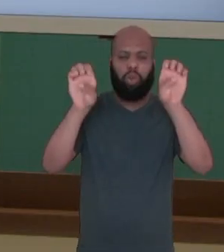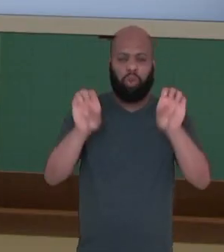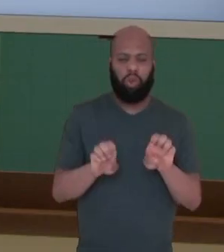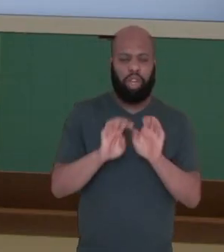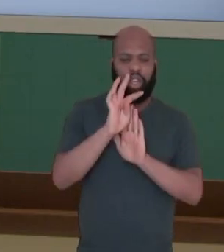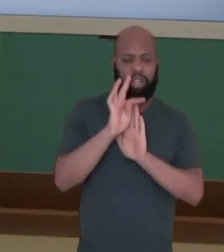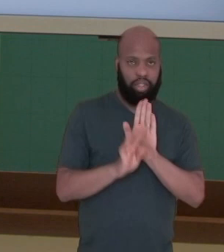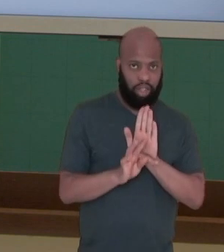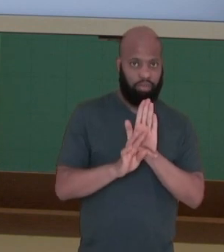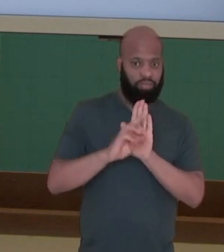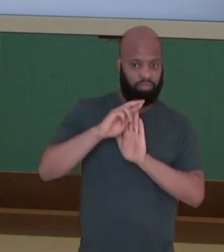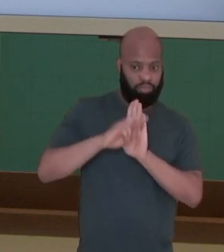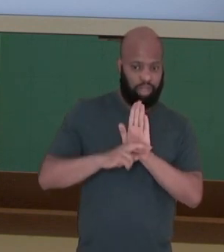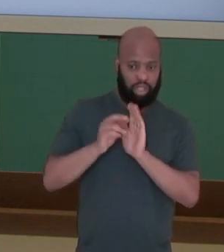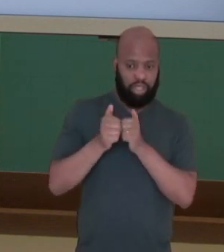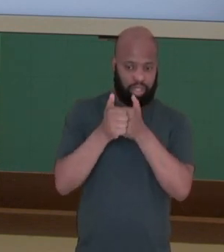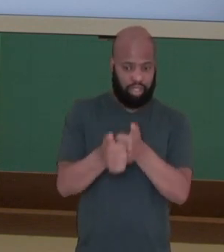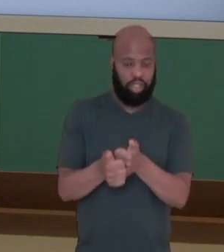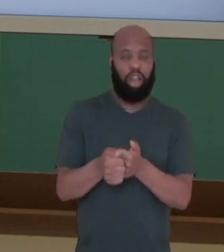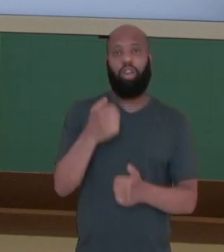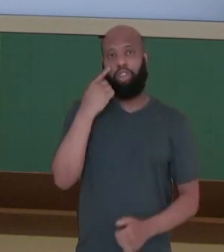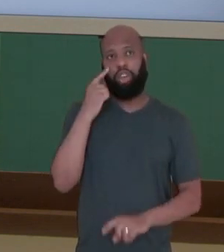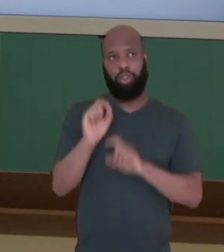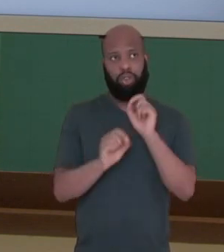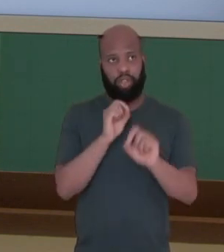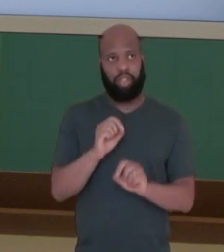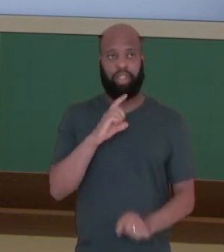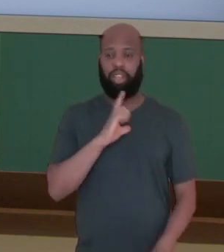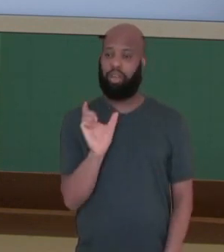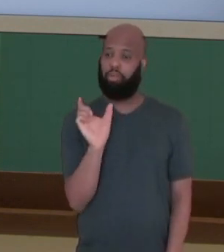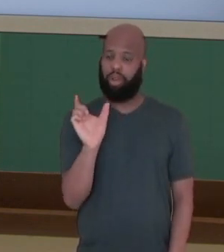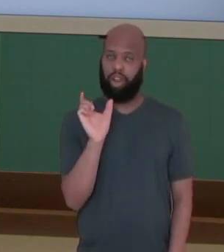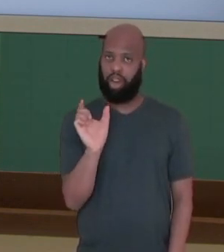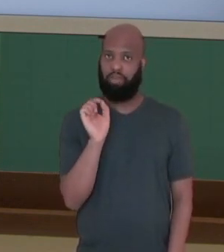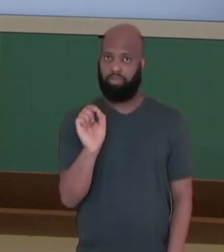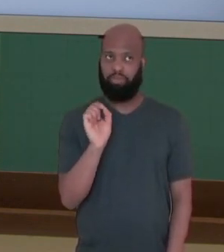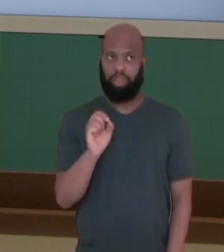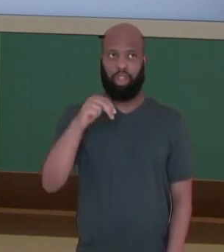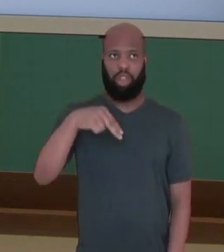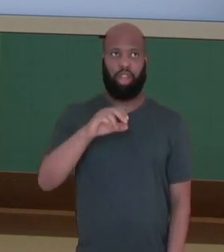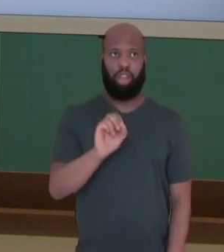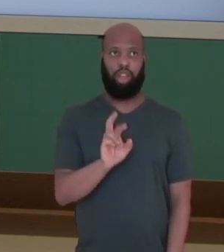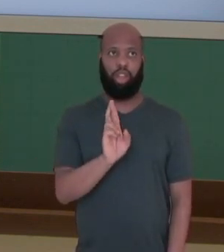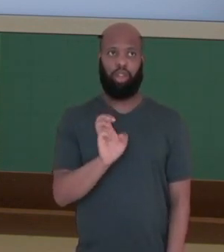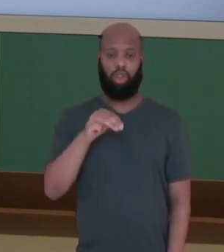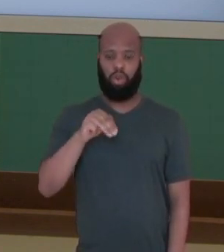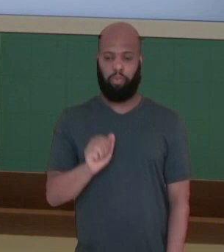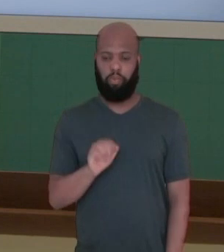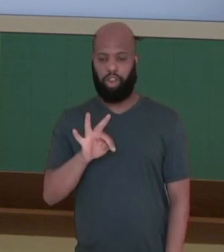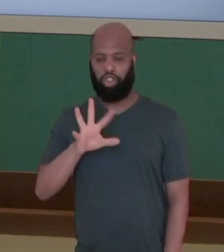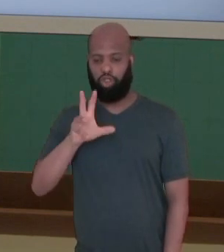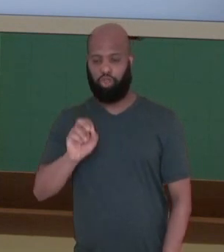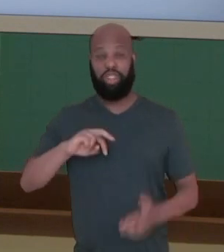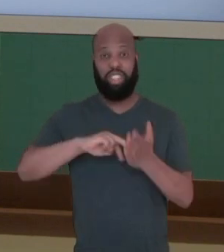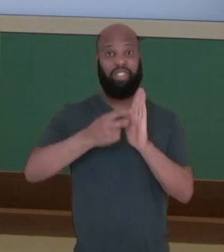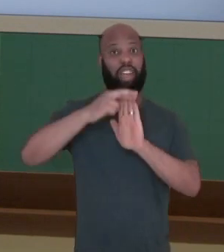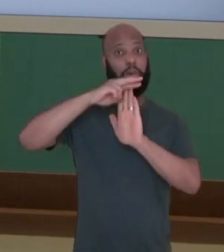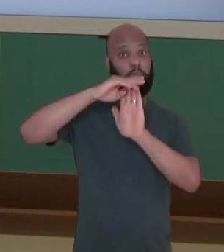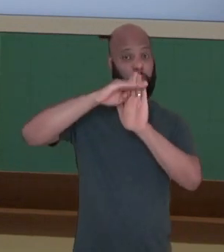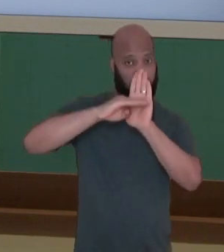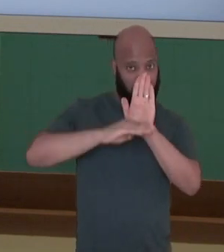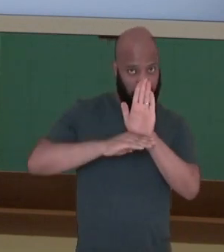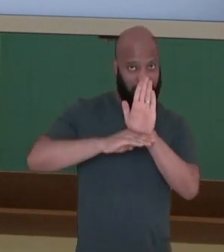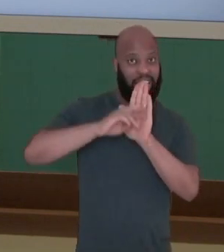textos normativos? Então, observem, a palavra normativa se refere a uma norma, né? Então, para